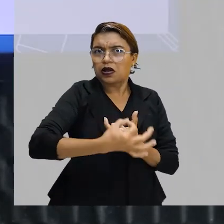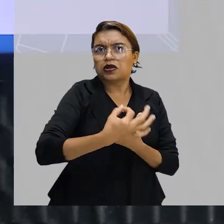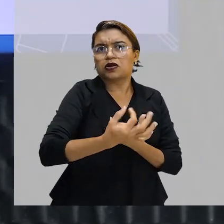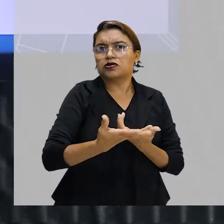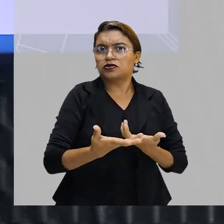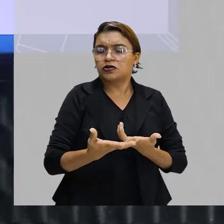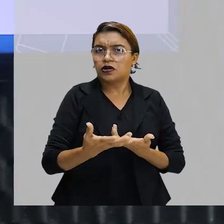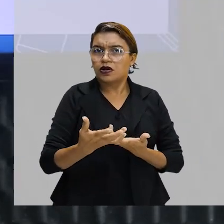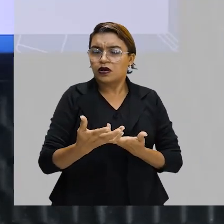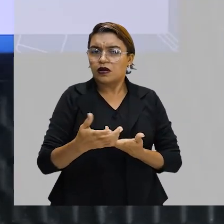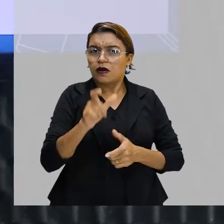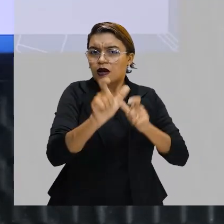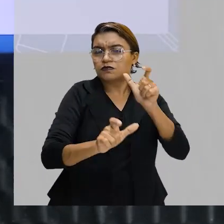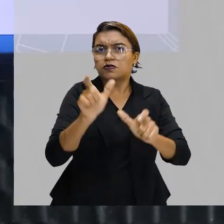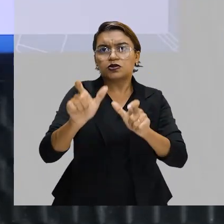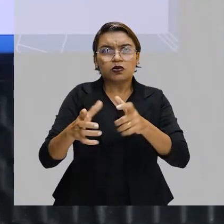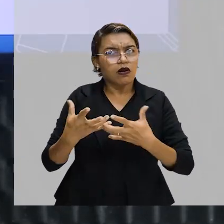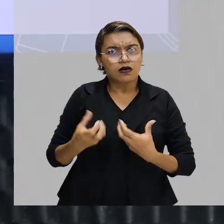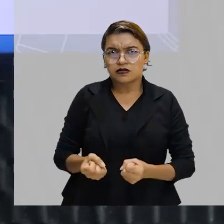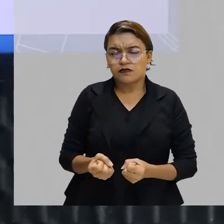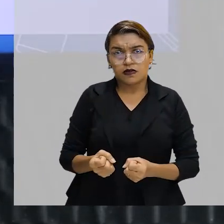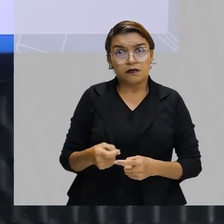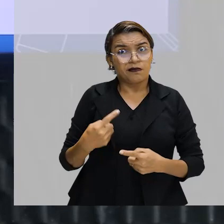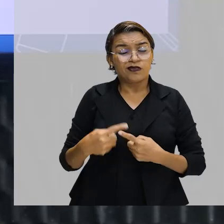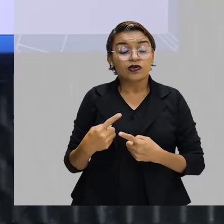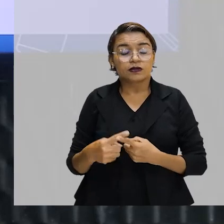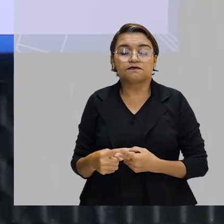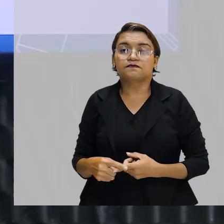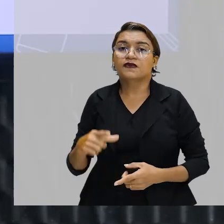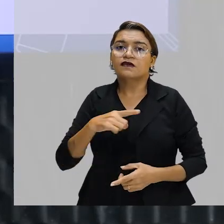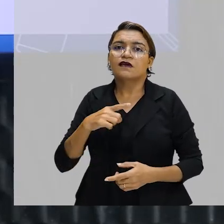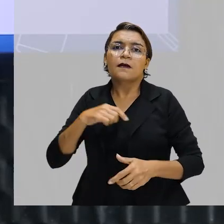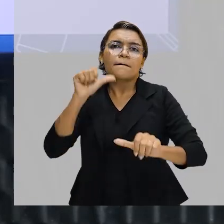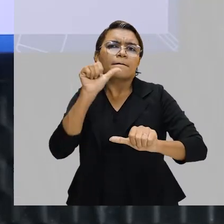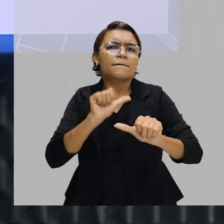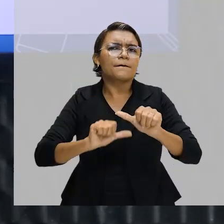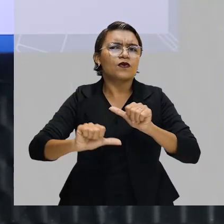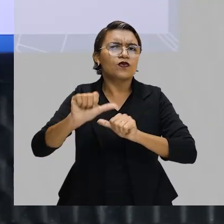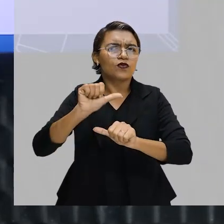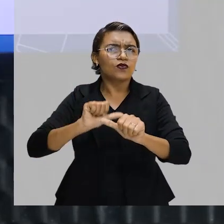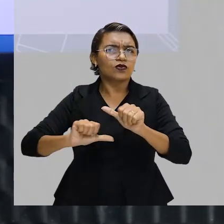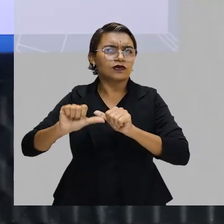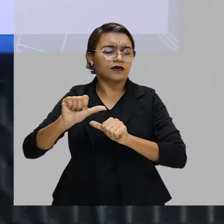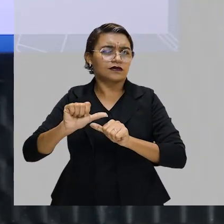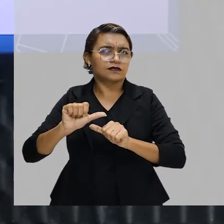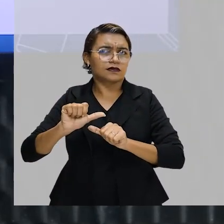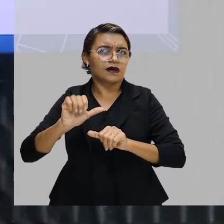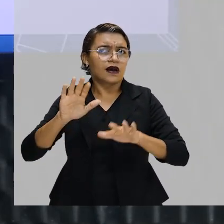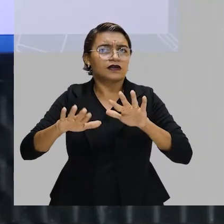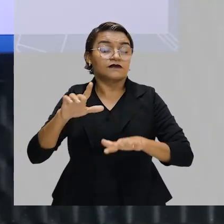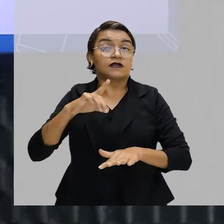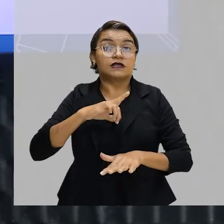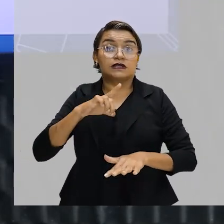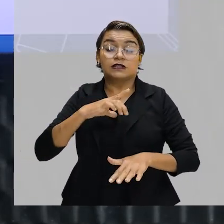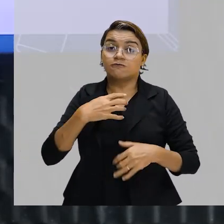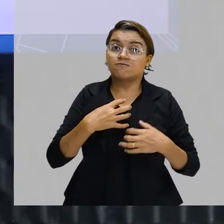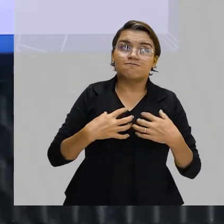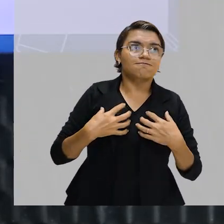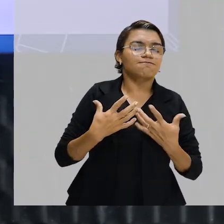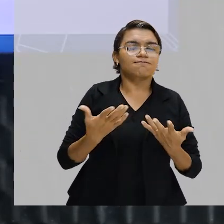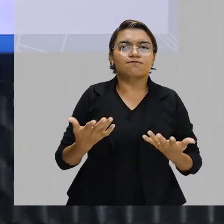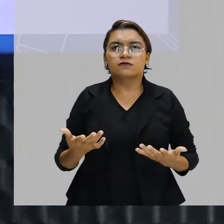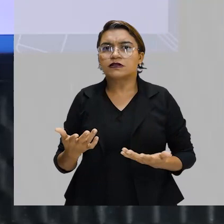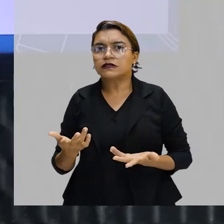Até porque toda mudança passa pela apreensão. Ninguém muda de